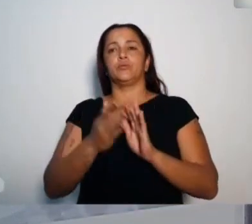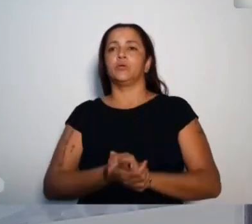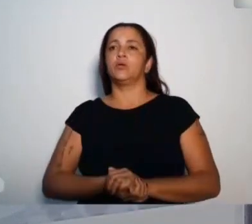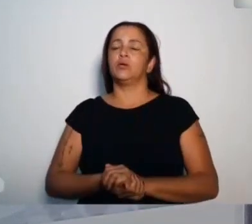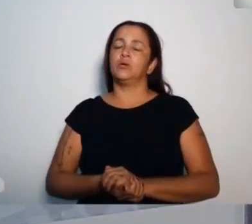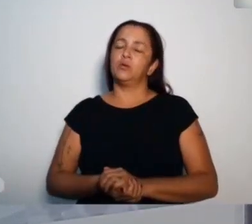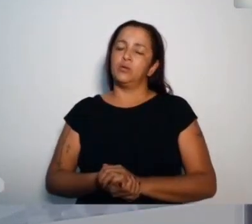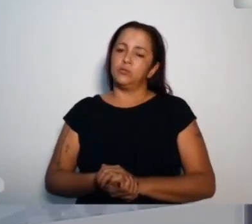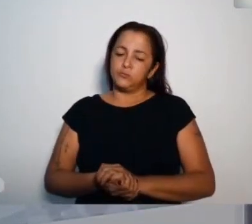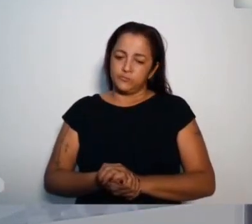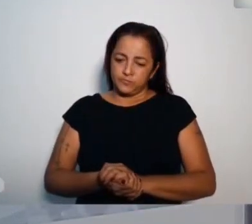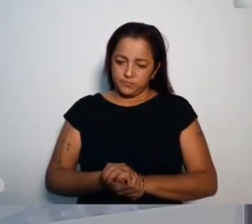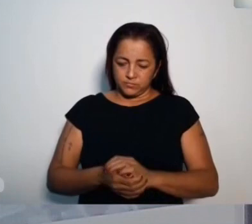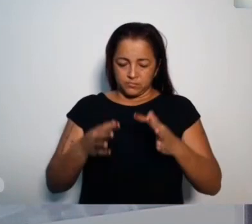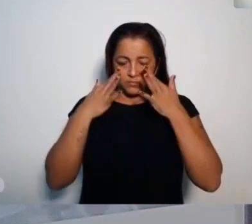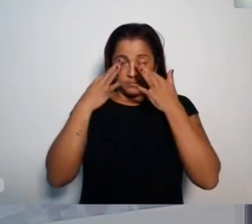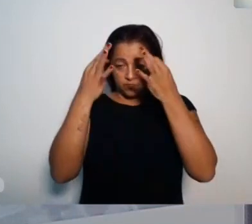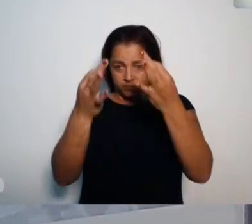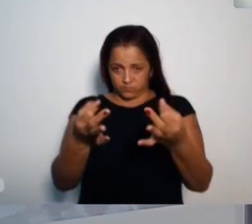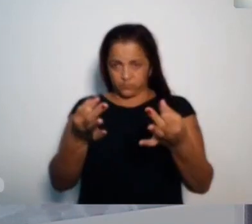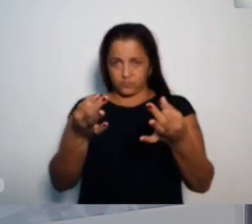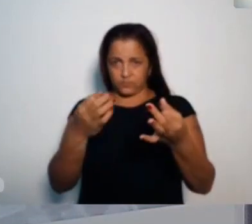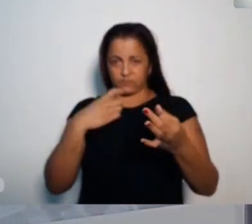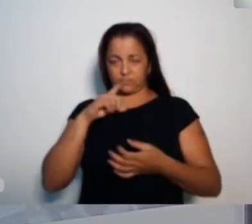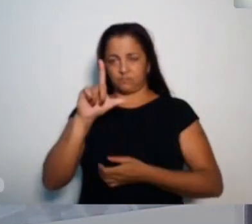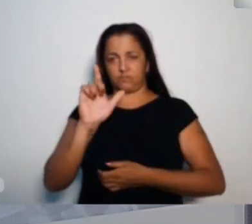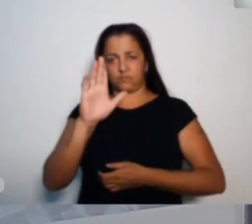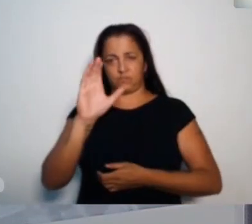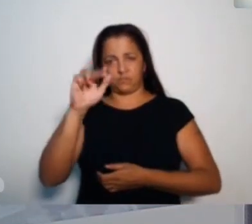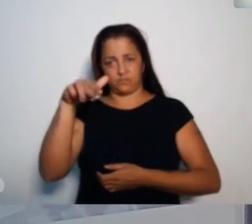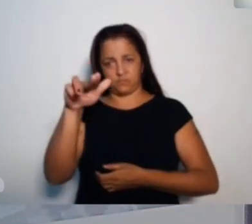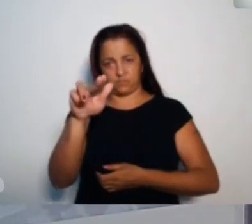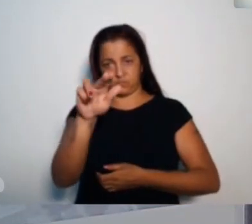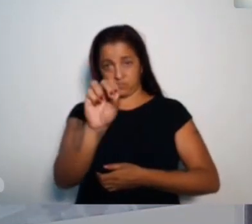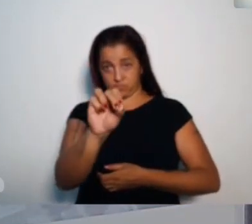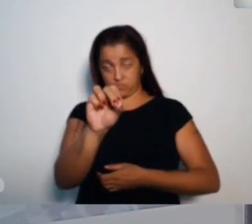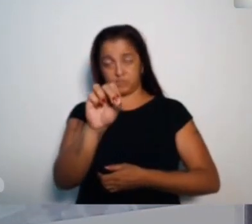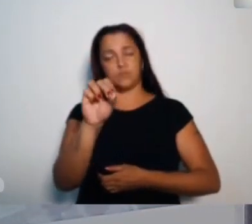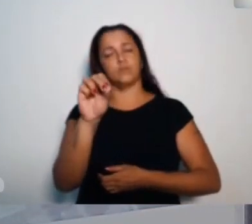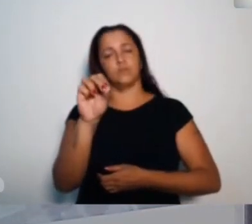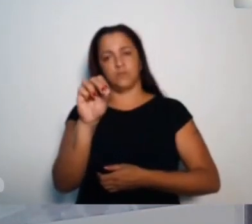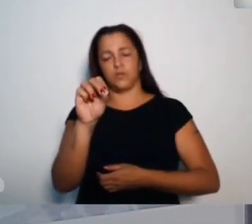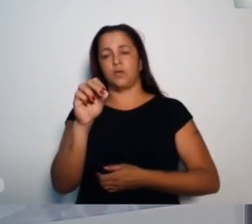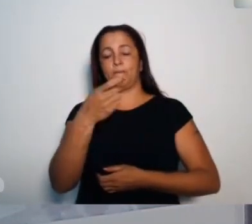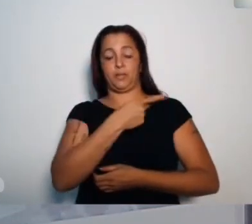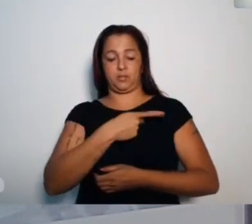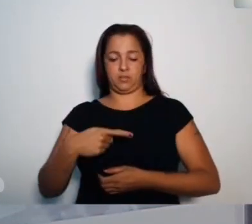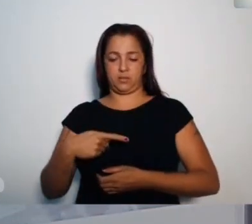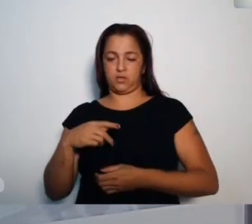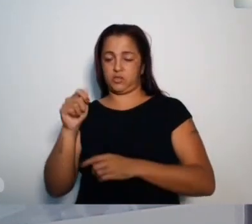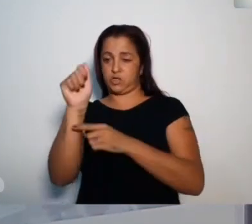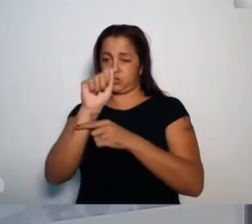com estampidos. Atenciosamente, Luciano Devidé, presidente da Associação Portas Azuis.